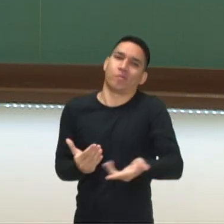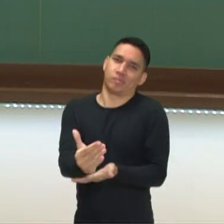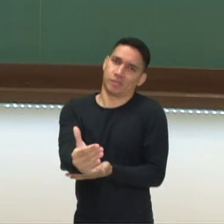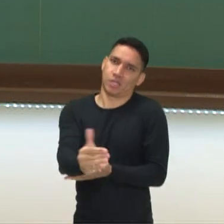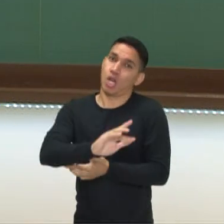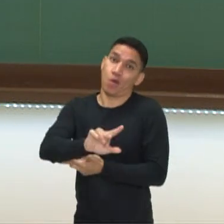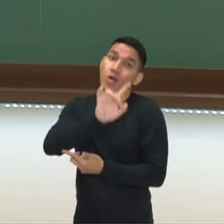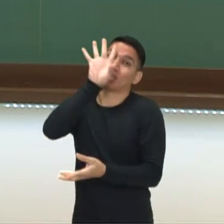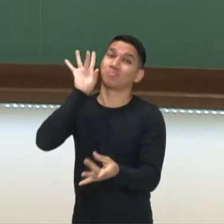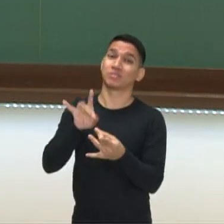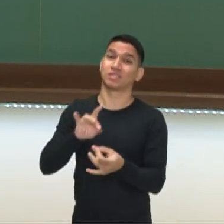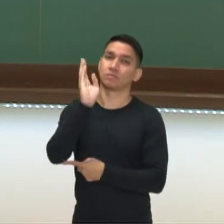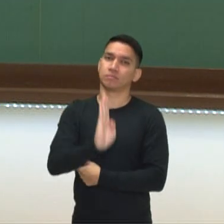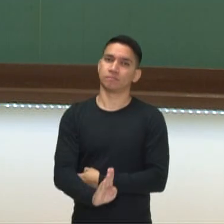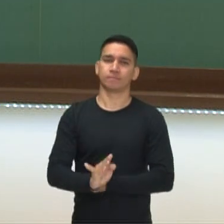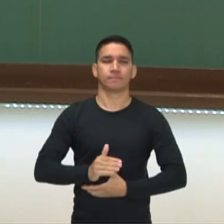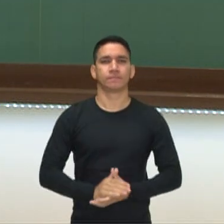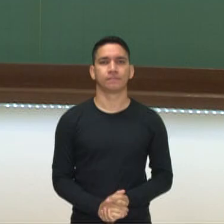acontece somente no Brasil.